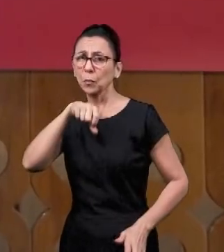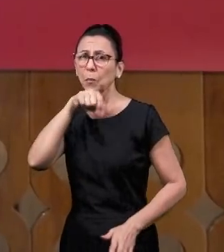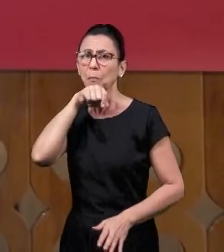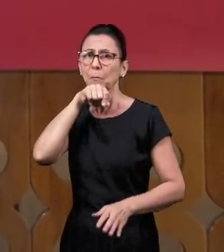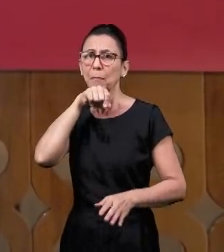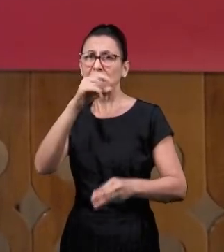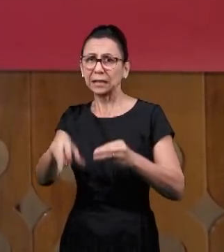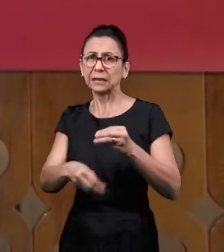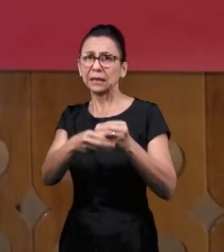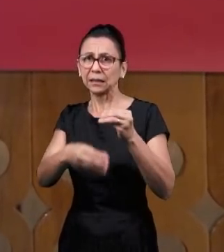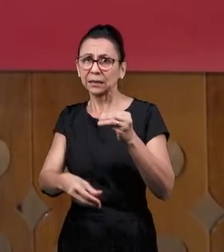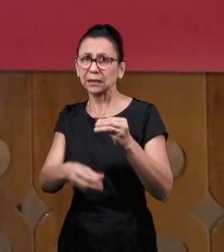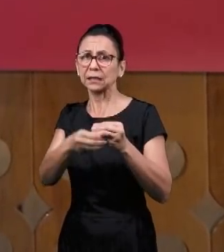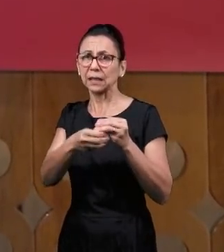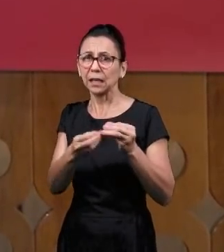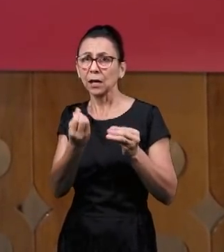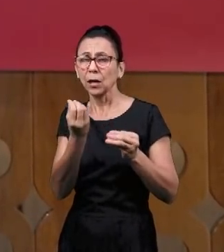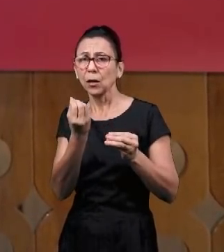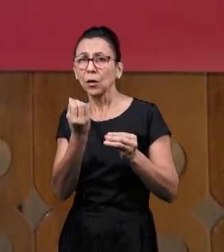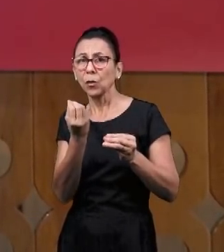essa obra tem uma história.